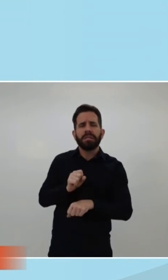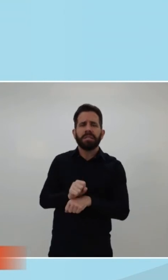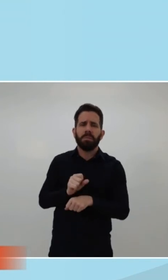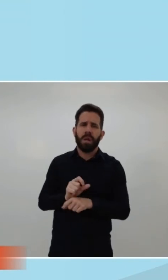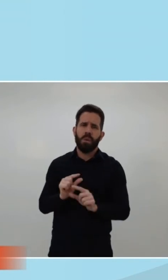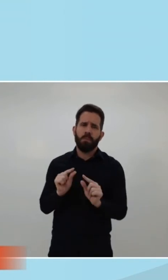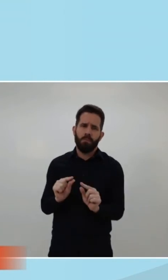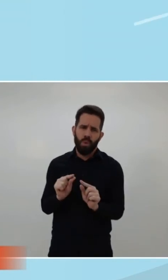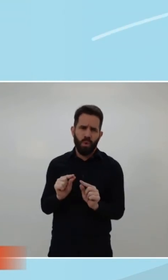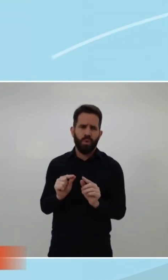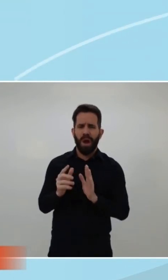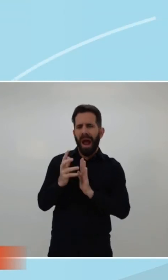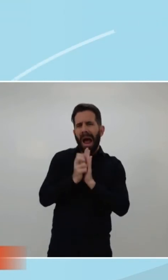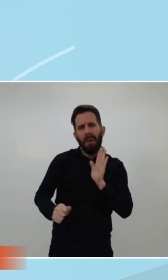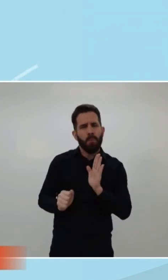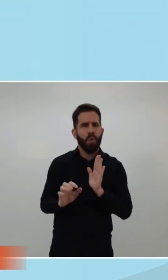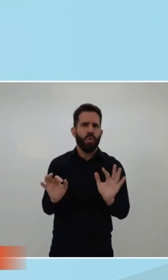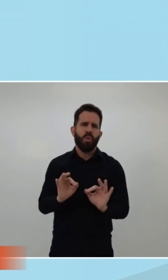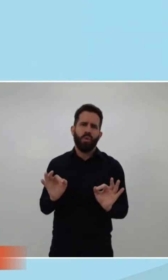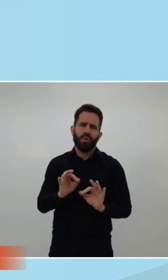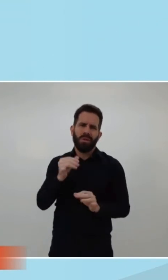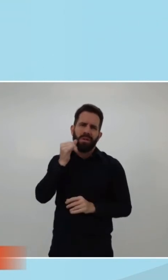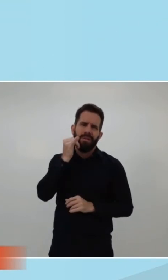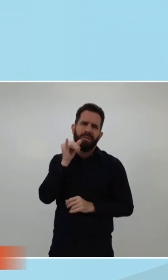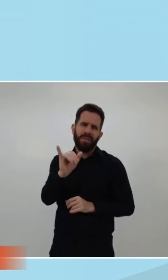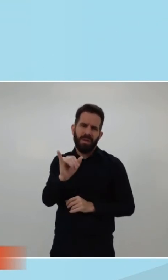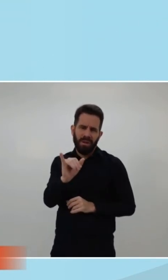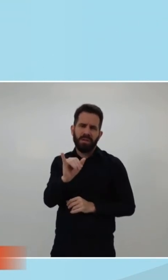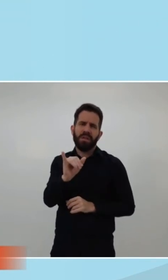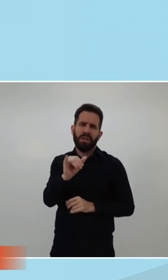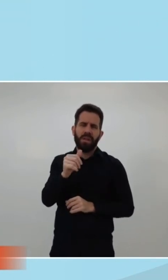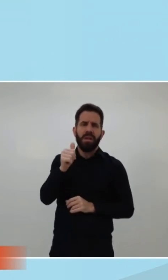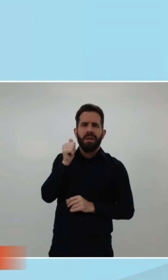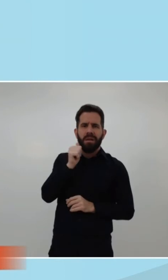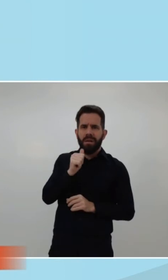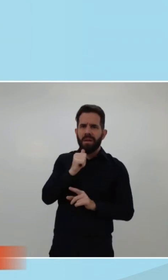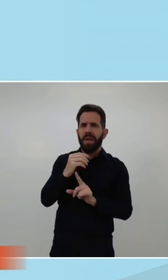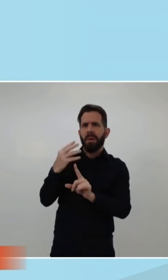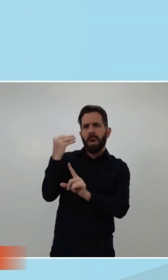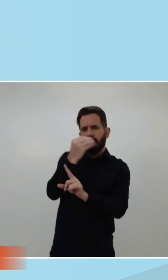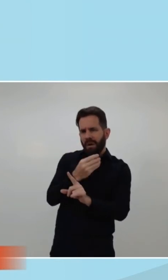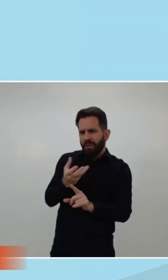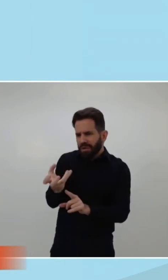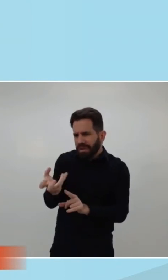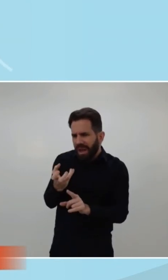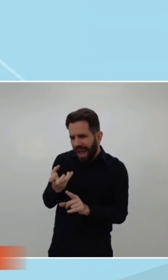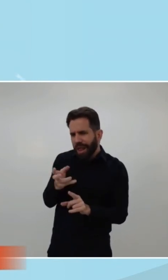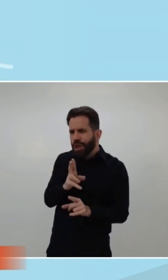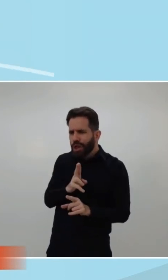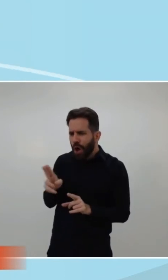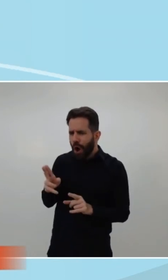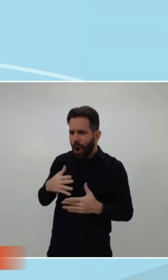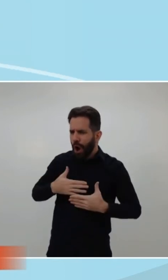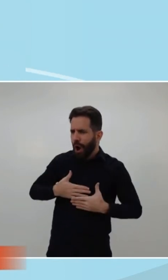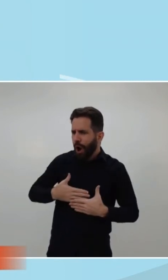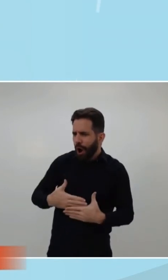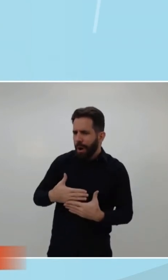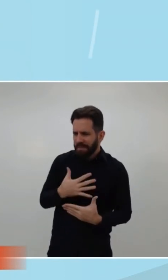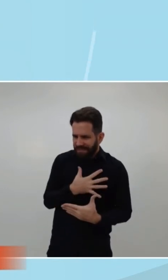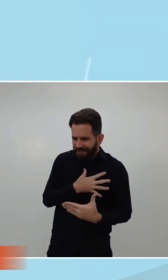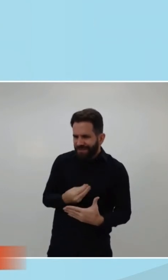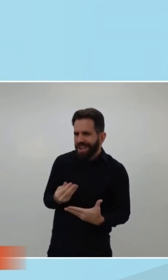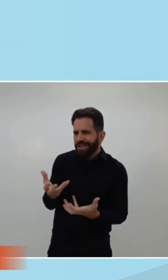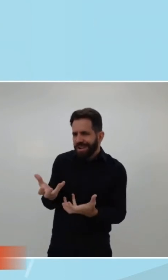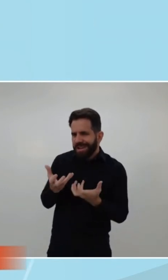se ela gostaria de sugerir, de dar um nome ao bebê. De acordo com a reportagem do Intercept,